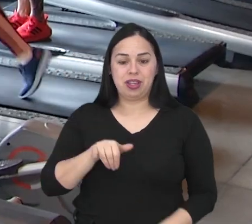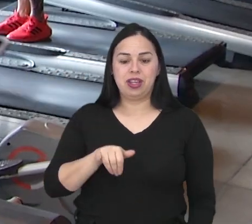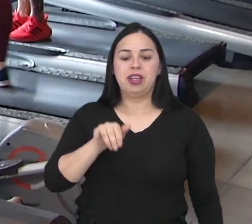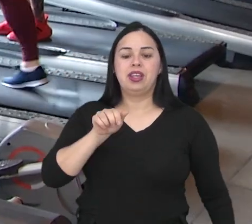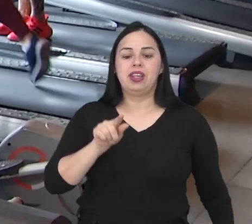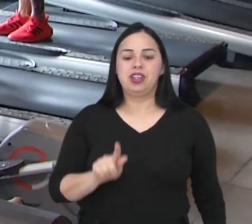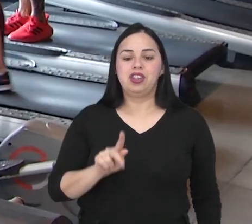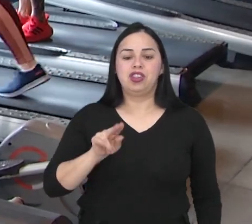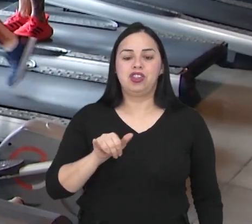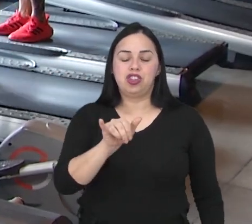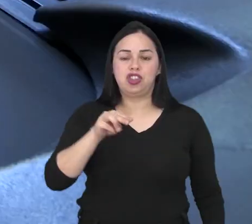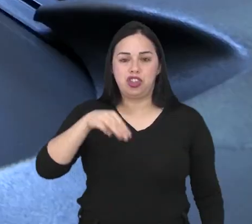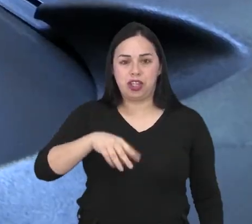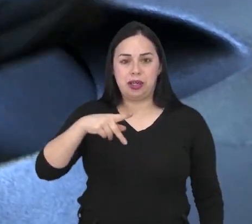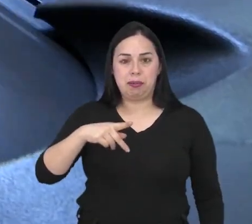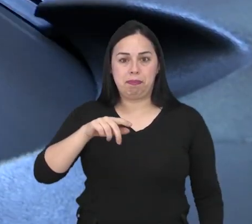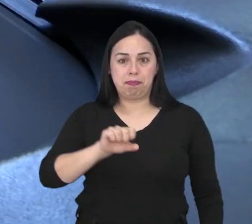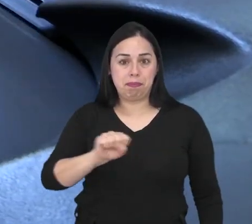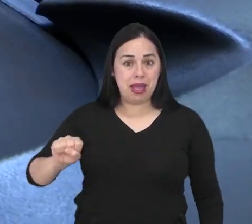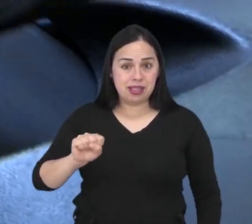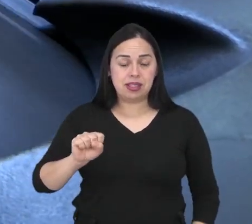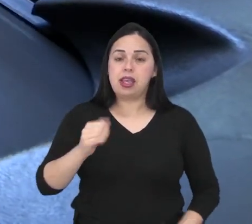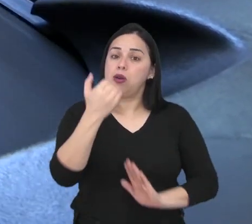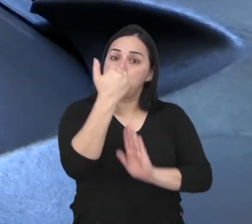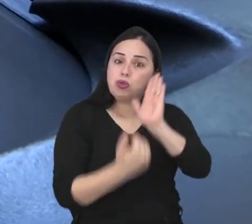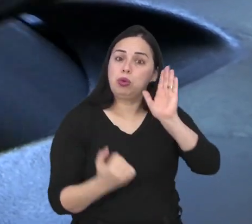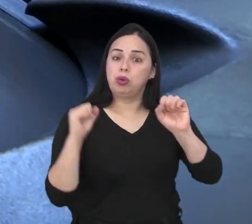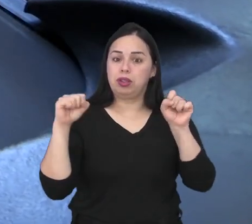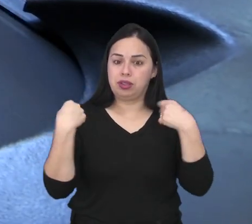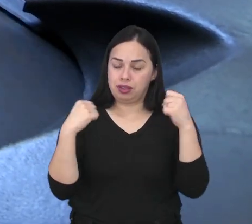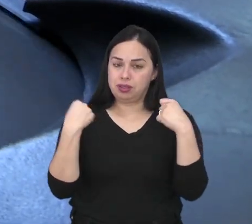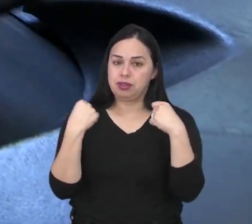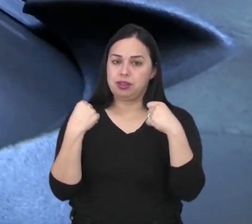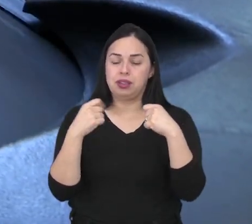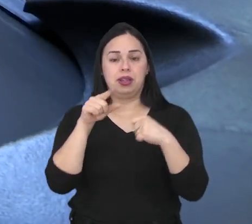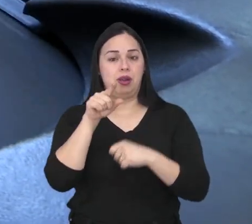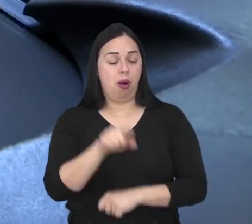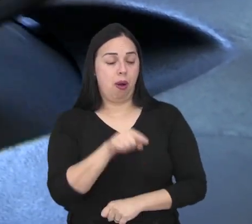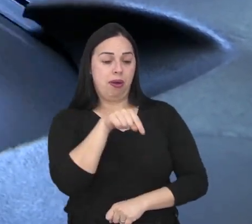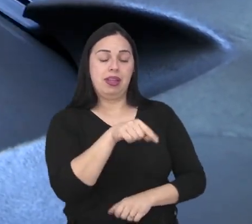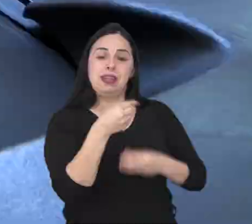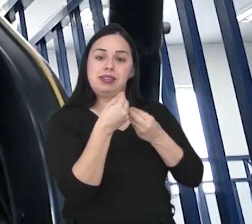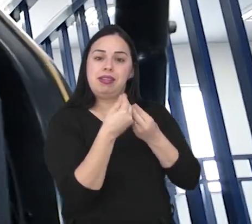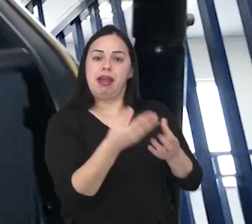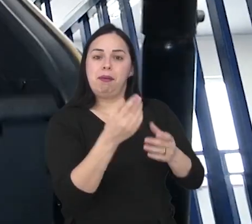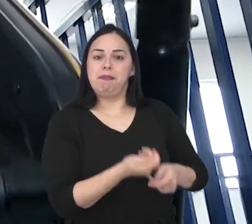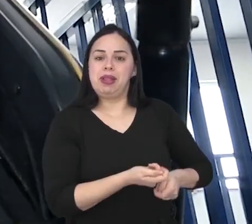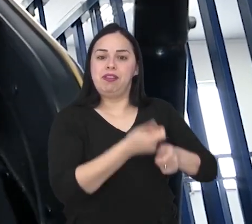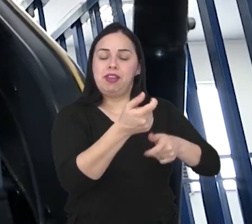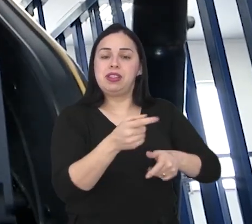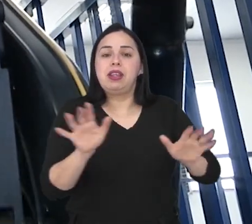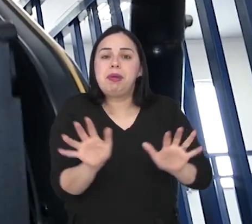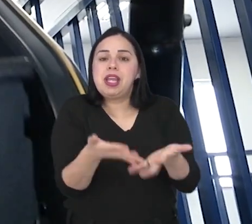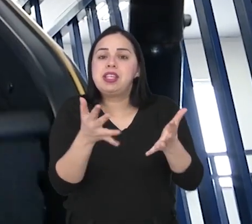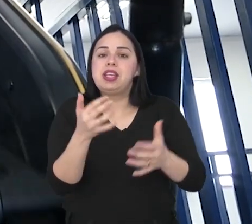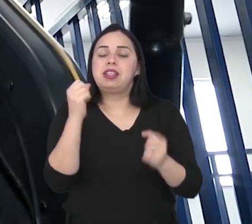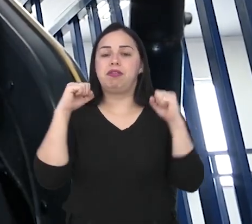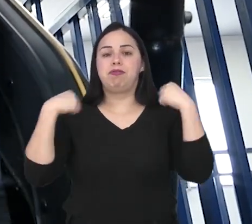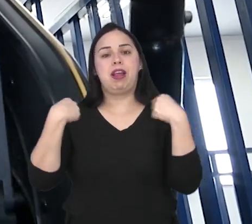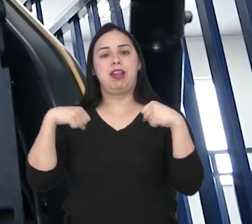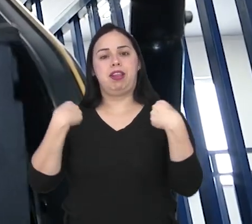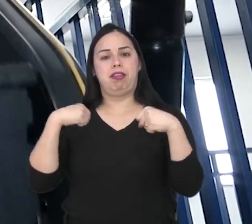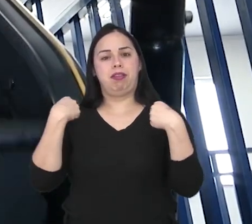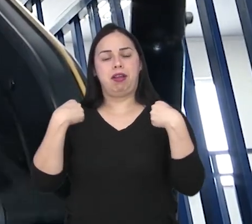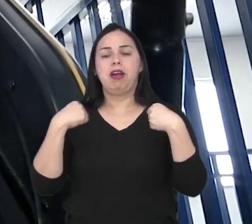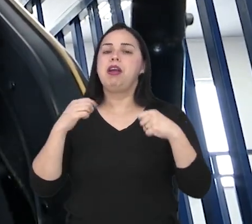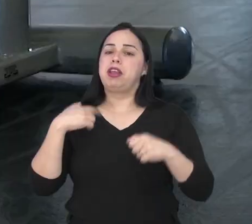foi o chamado Gympass, um vale para descontos em academias. Nele, o bônus se junta à vantagem de incentivar a prática